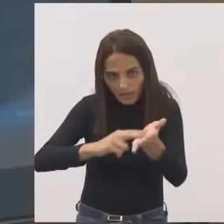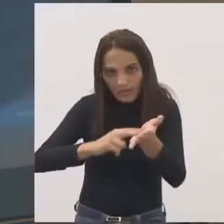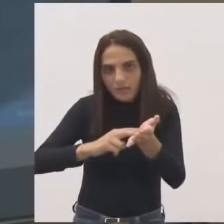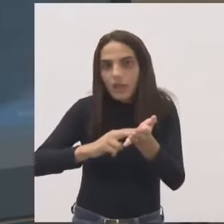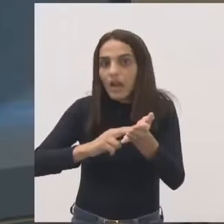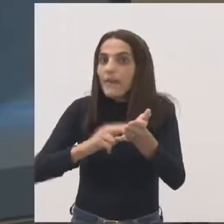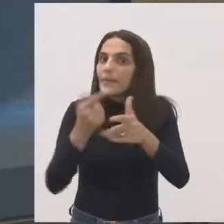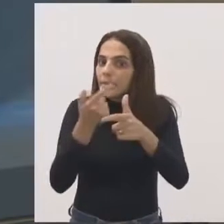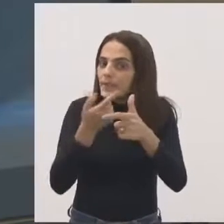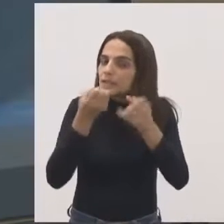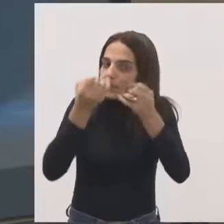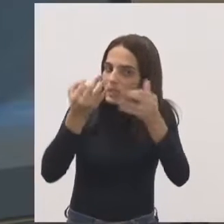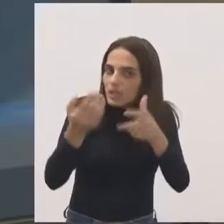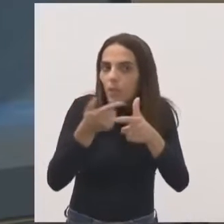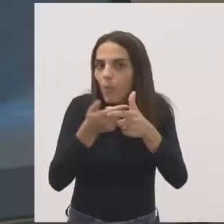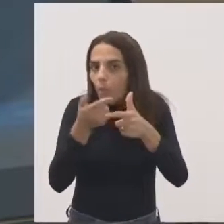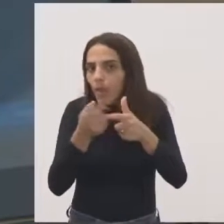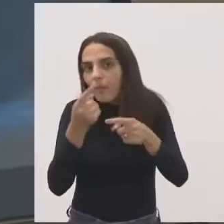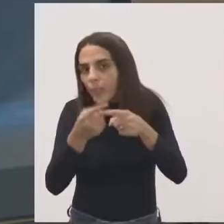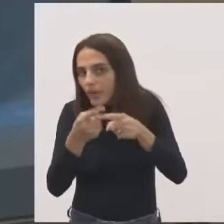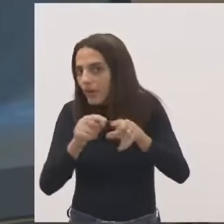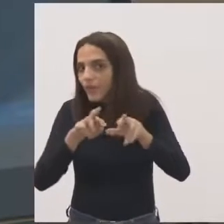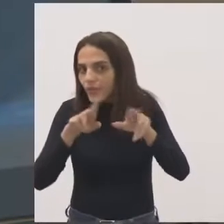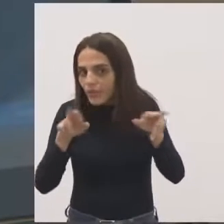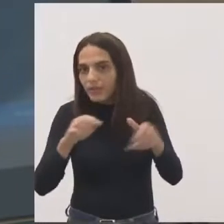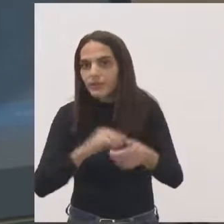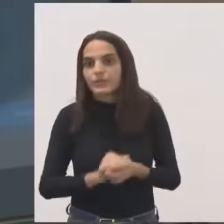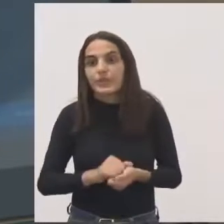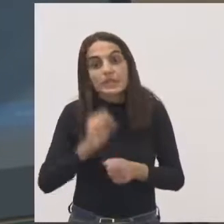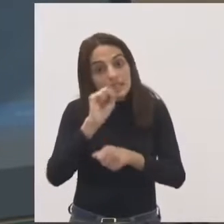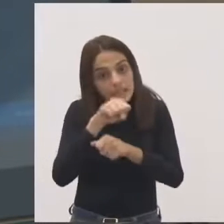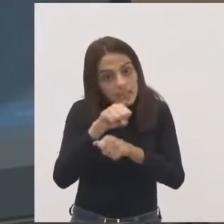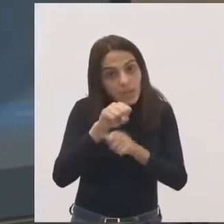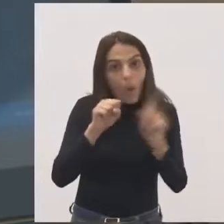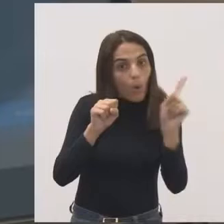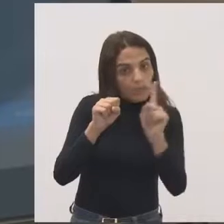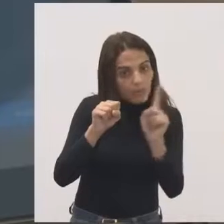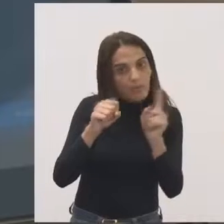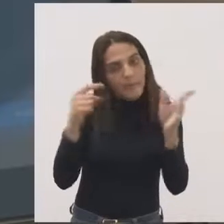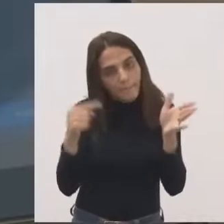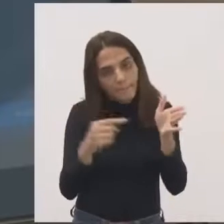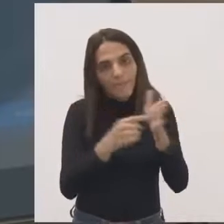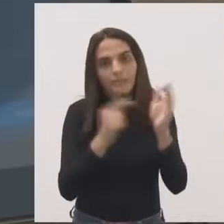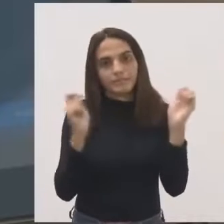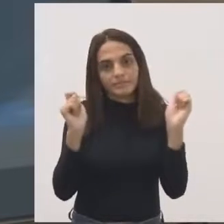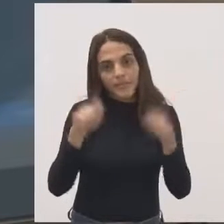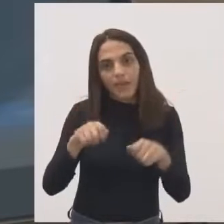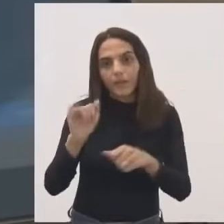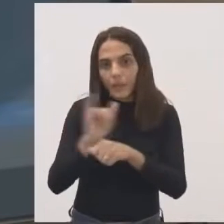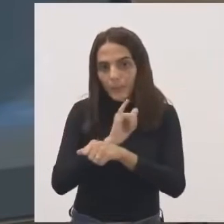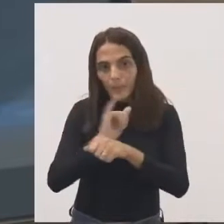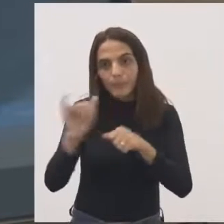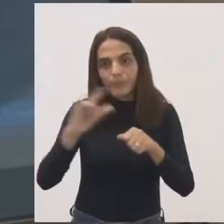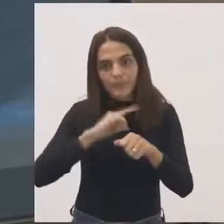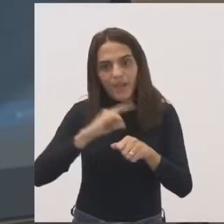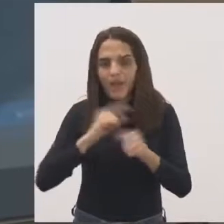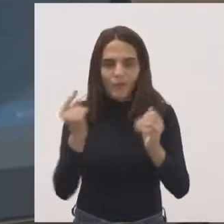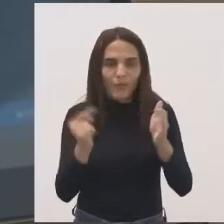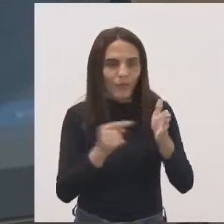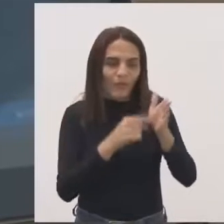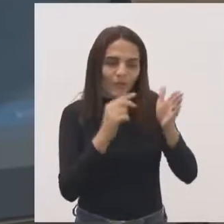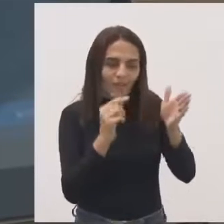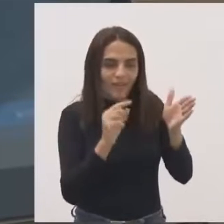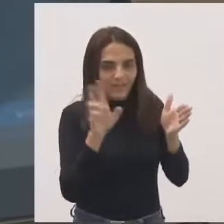Então, isso tudo faz parte do sistema operacional da Microsoft, tá bom? Que tem todos esses tipos de recurso. Então, eu vou pôr que nós não